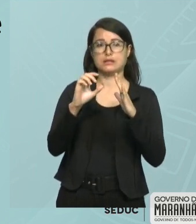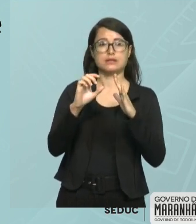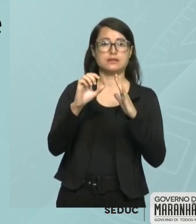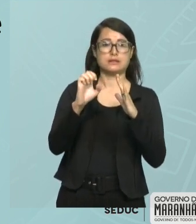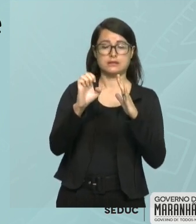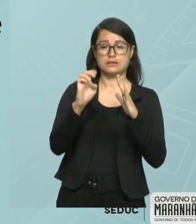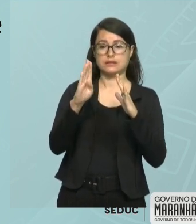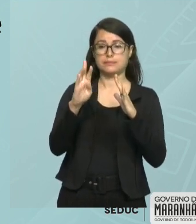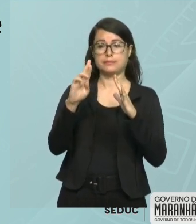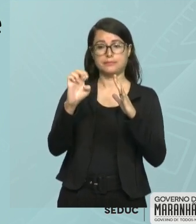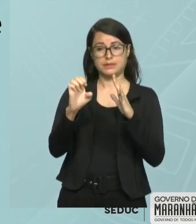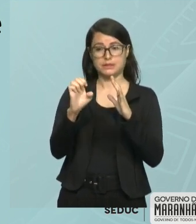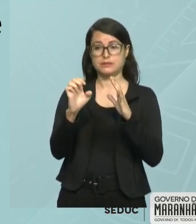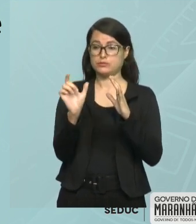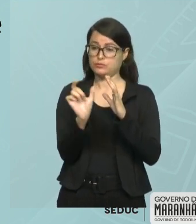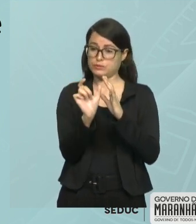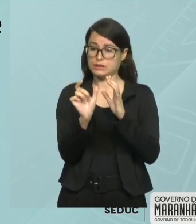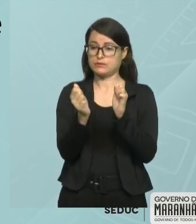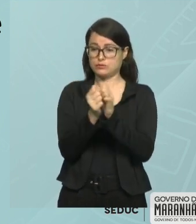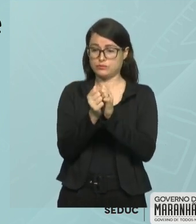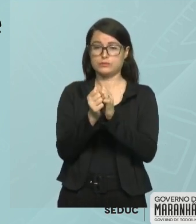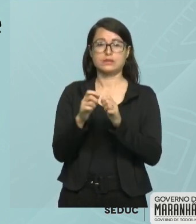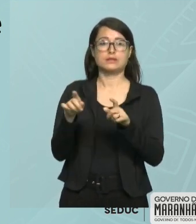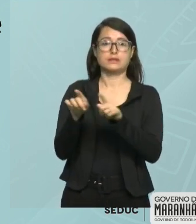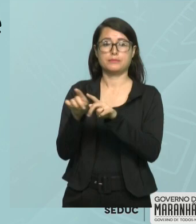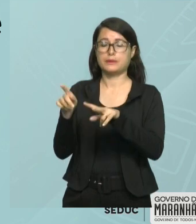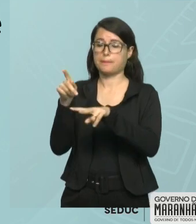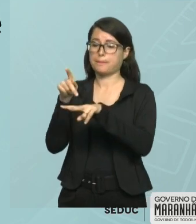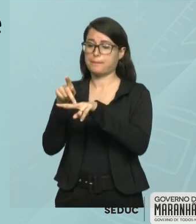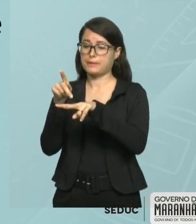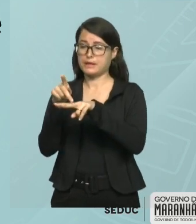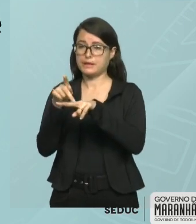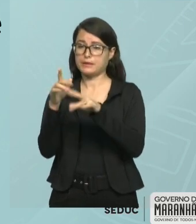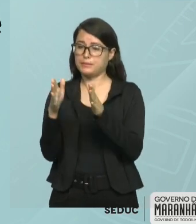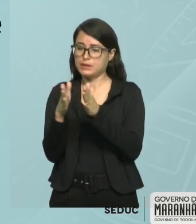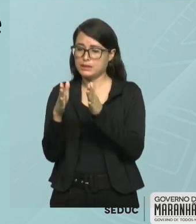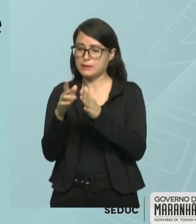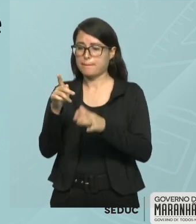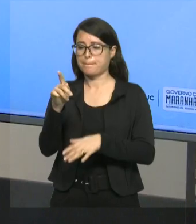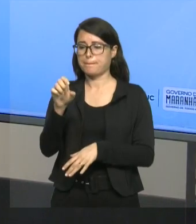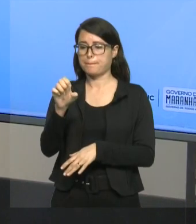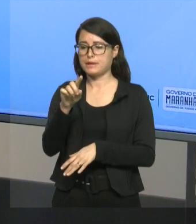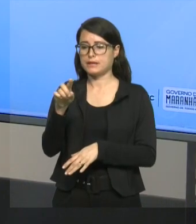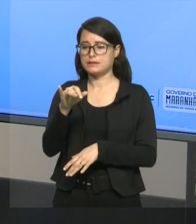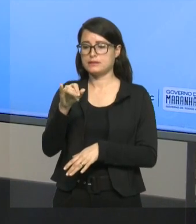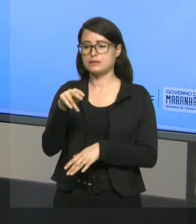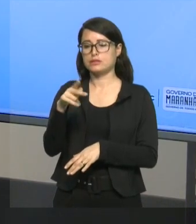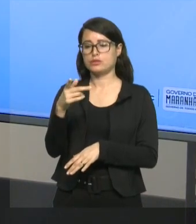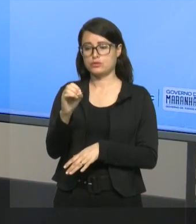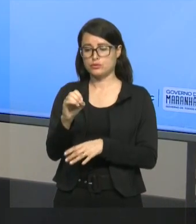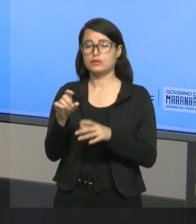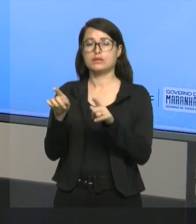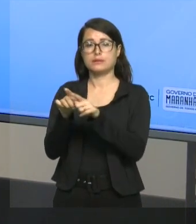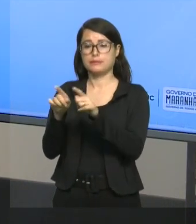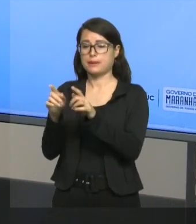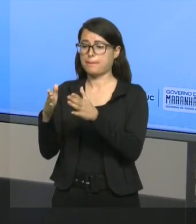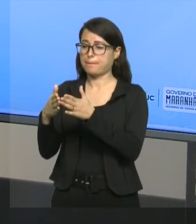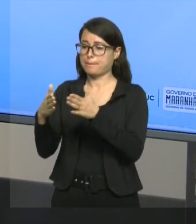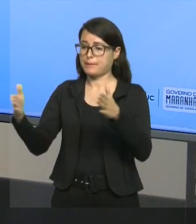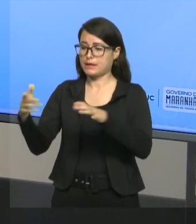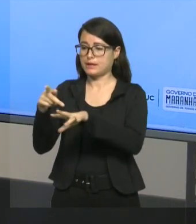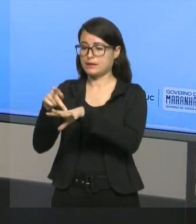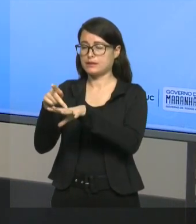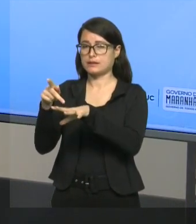casa pequena. Pezinho é a mesma coisa que um pé pequeno. E pezão é a mesma coisa que um